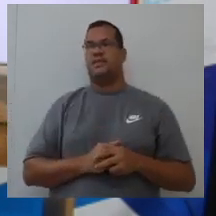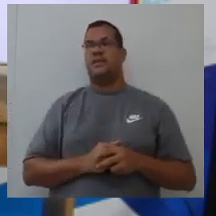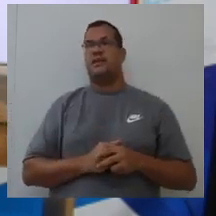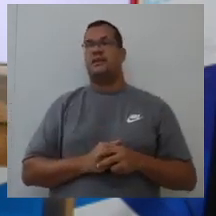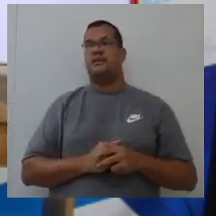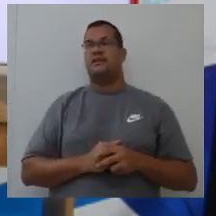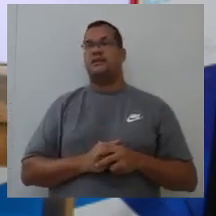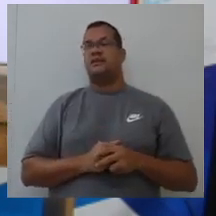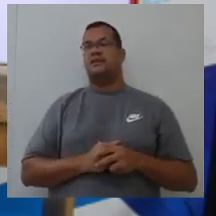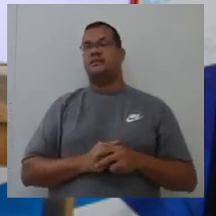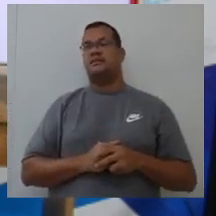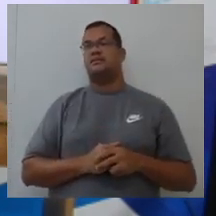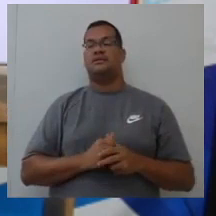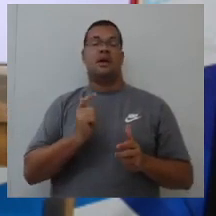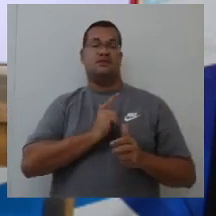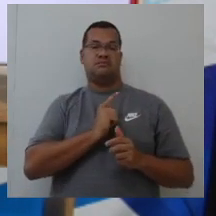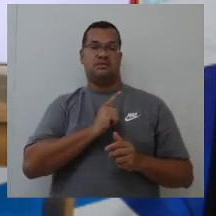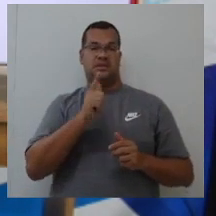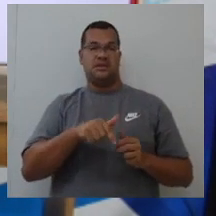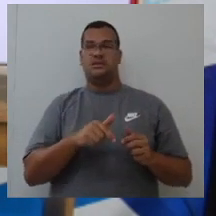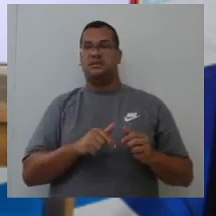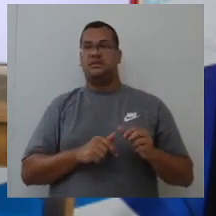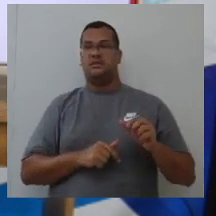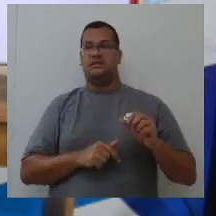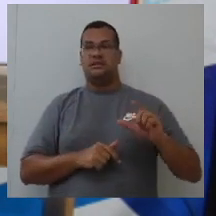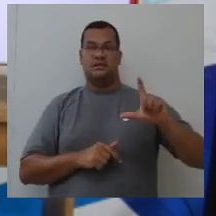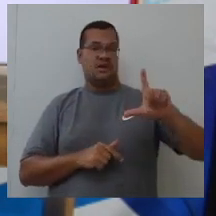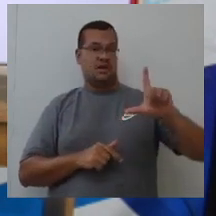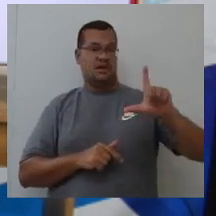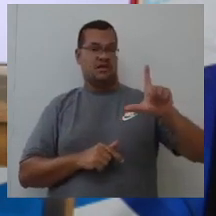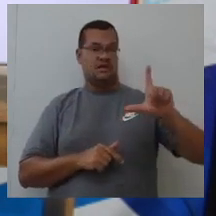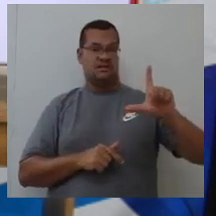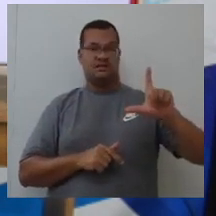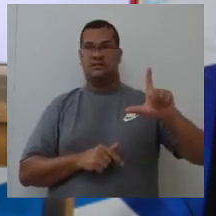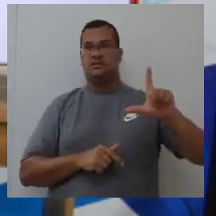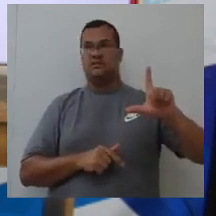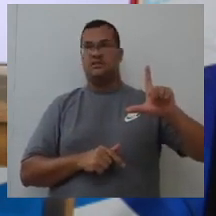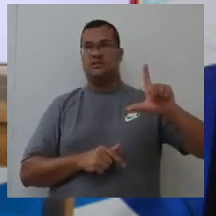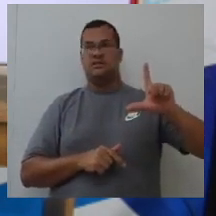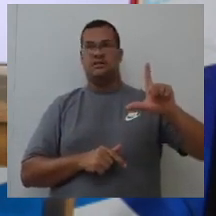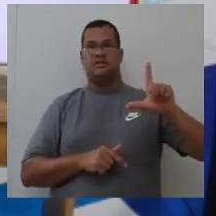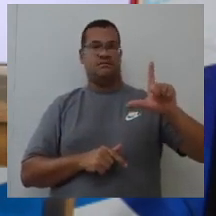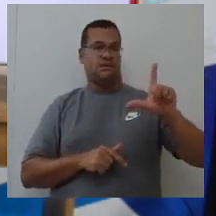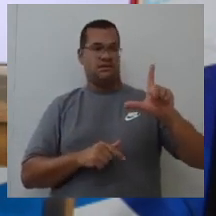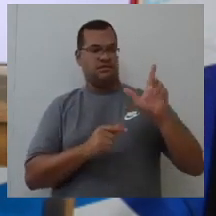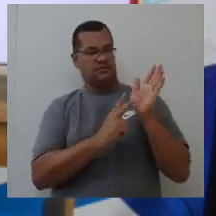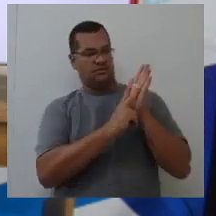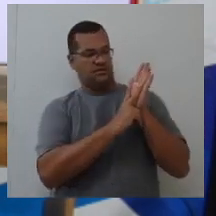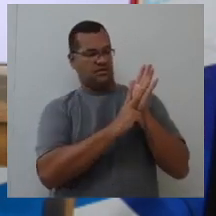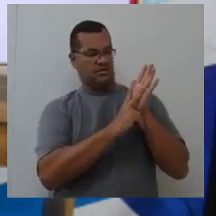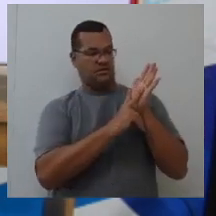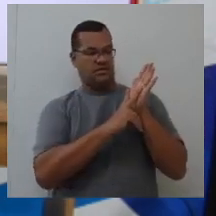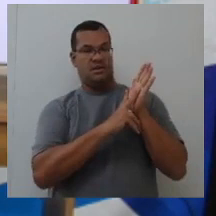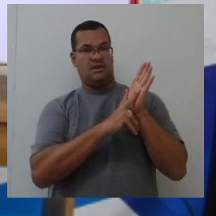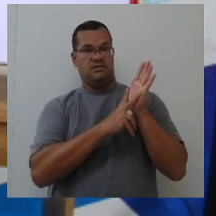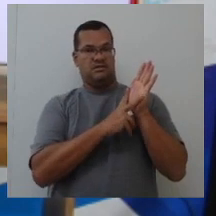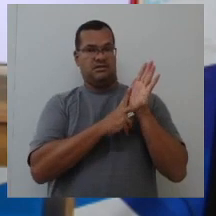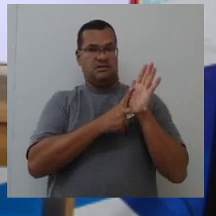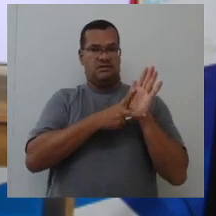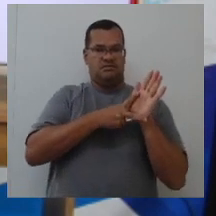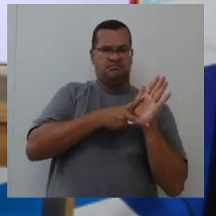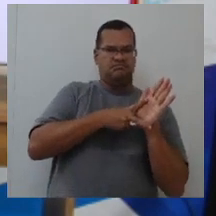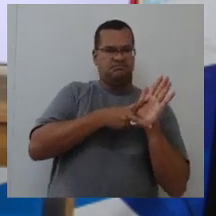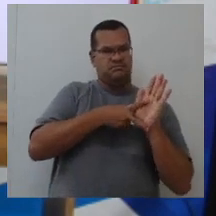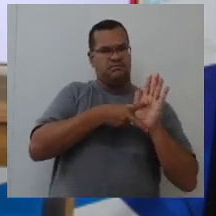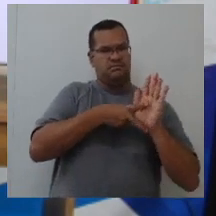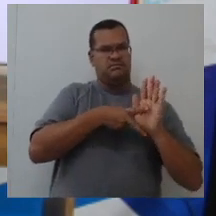aí? Então, aqui nós temos L, que é 50, ó. Foi uma rotação aqui, ó. Sabe quando você vai